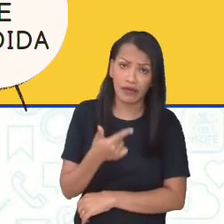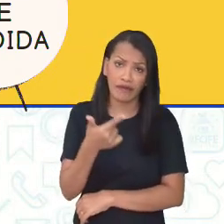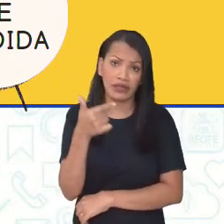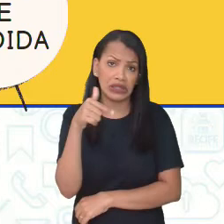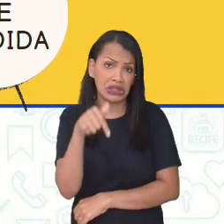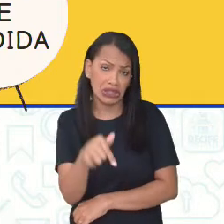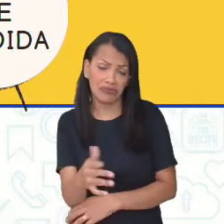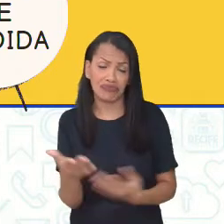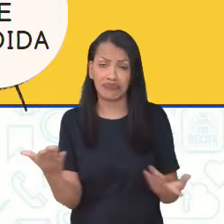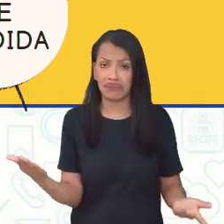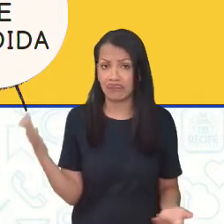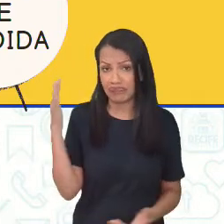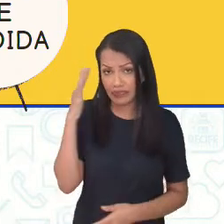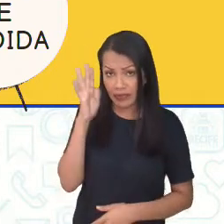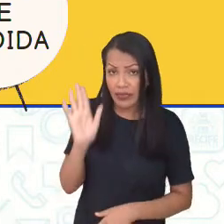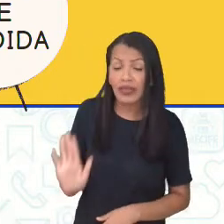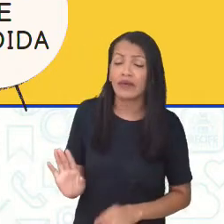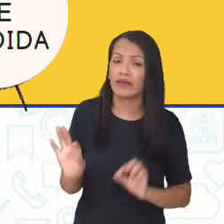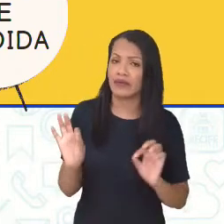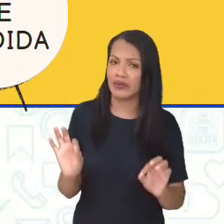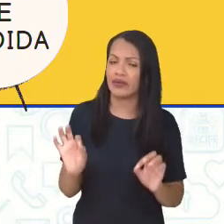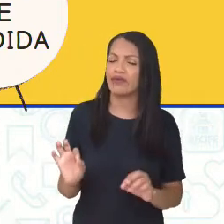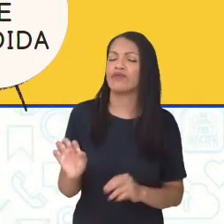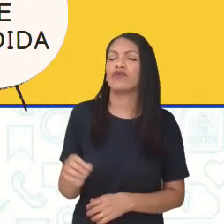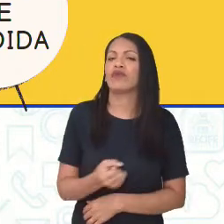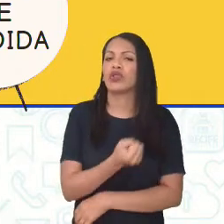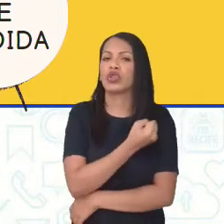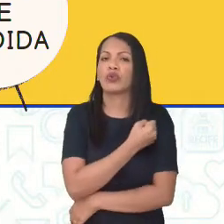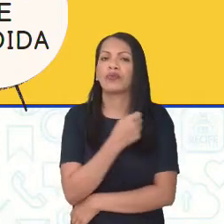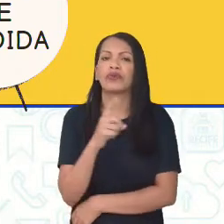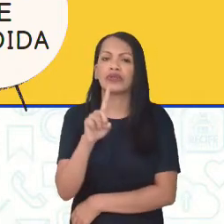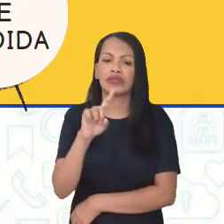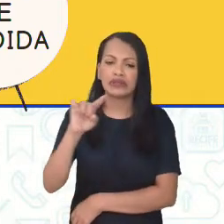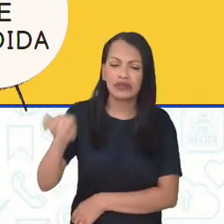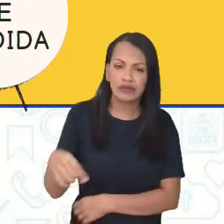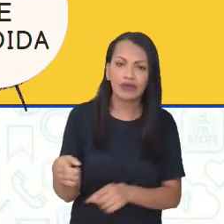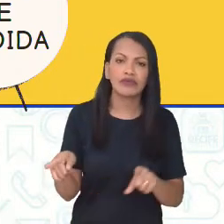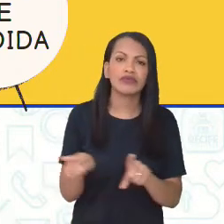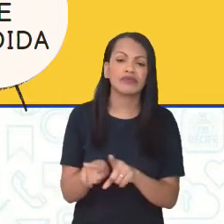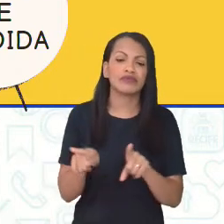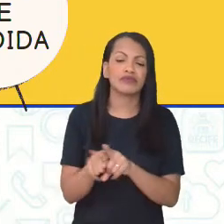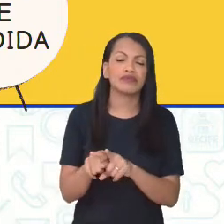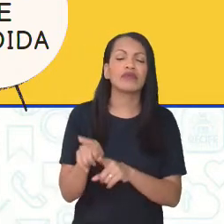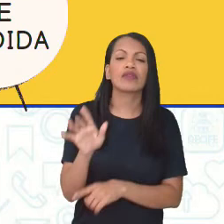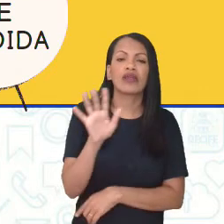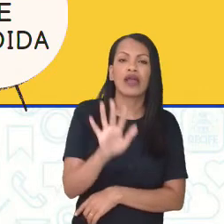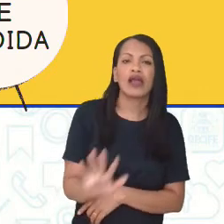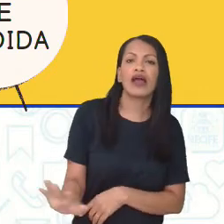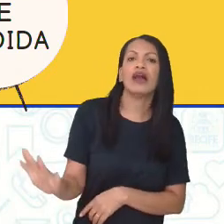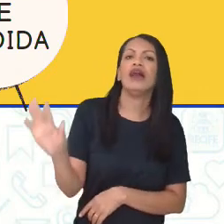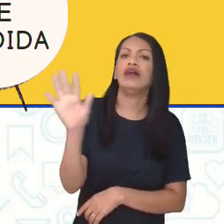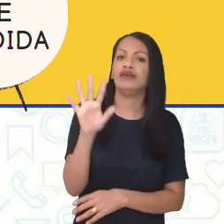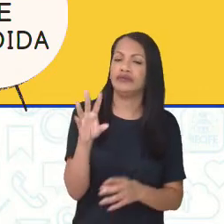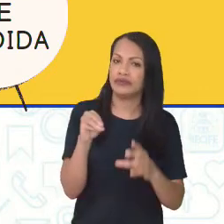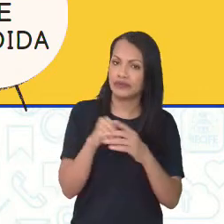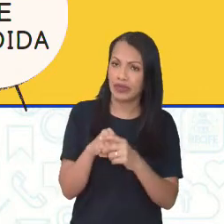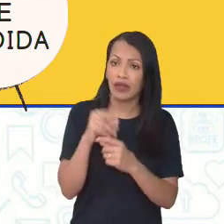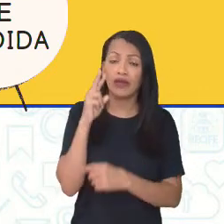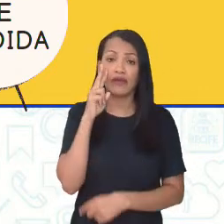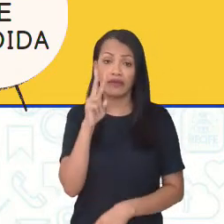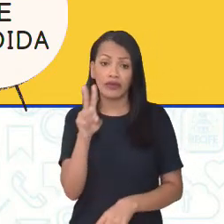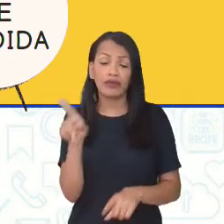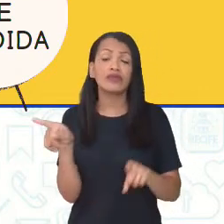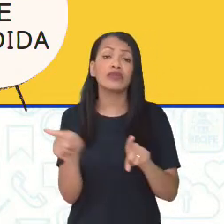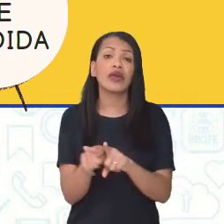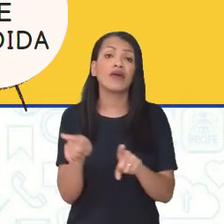1,27. Isso é um número decimal. Área, que a gente vai ver a área, a superfície interna, a gente já viu que área tem a ver